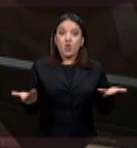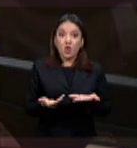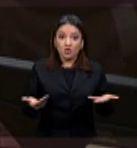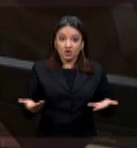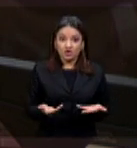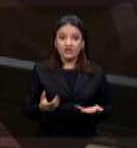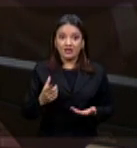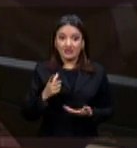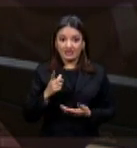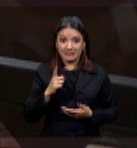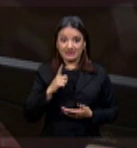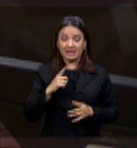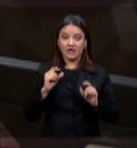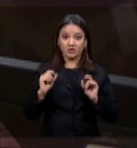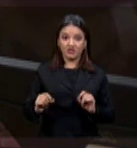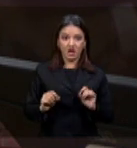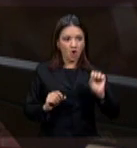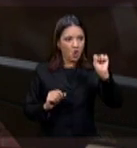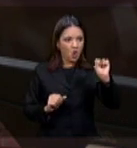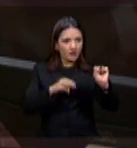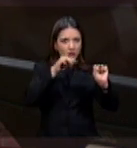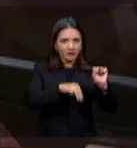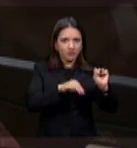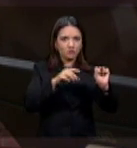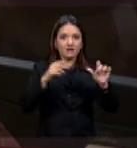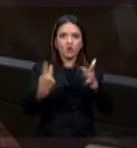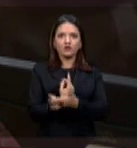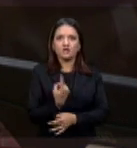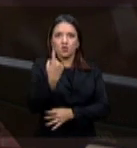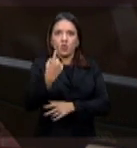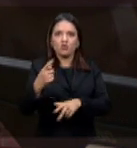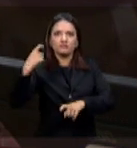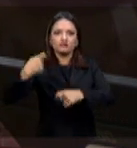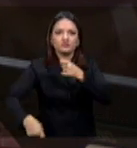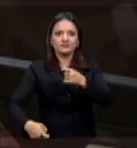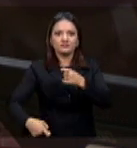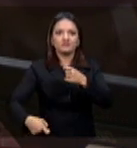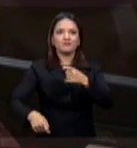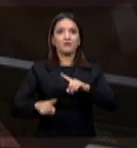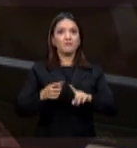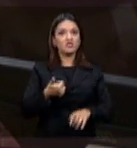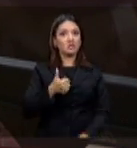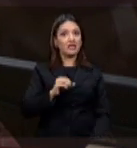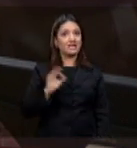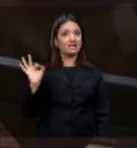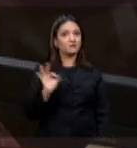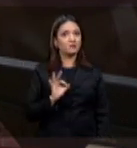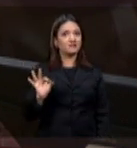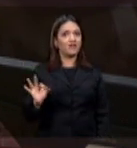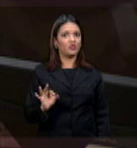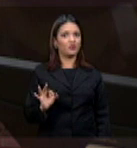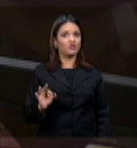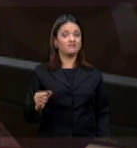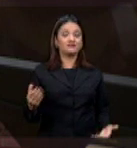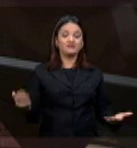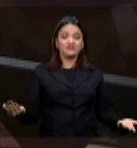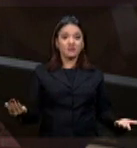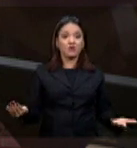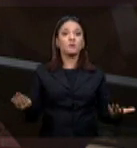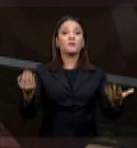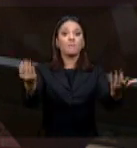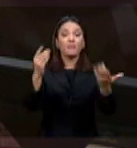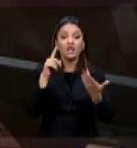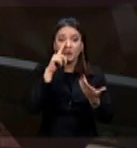um estupro acontecendo a cada 8 minutos, e isso é só 10% do problema. E o grande perigo está